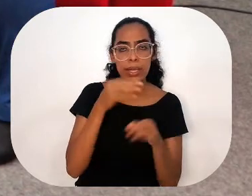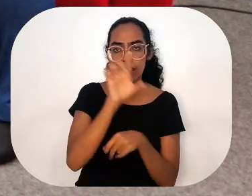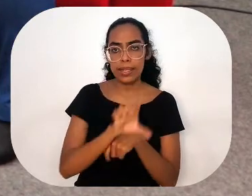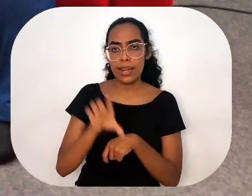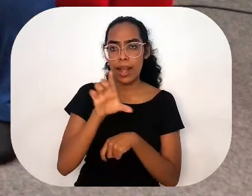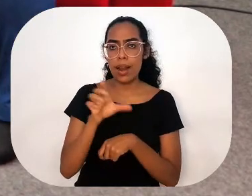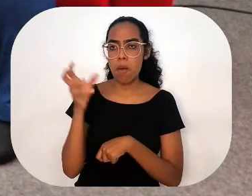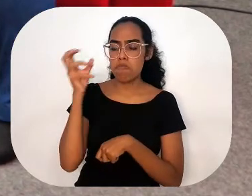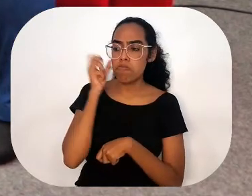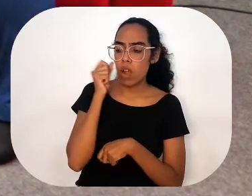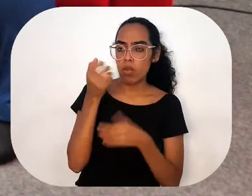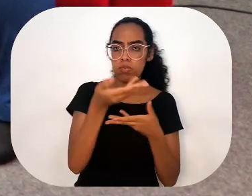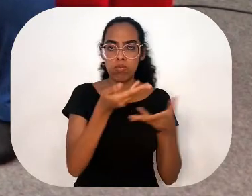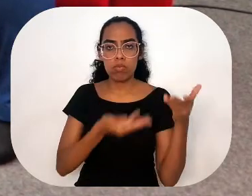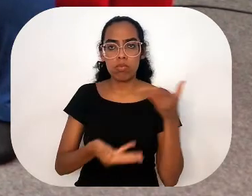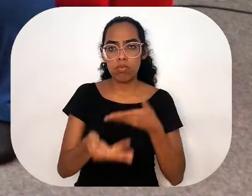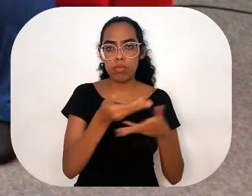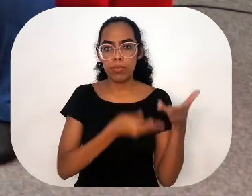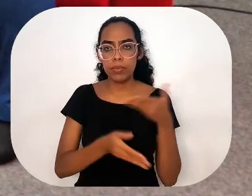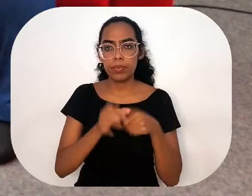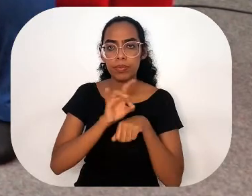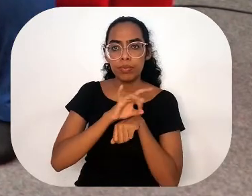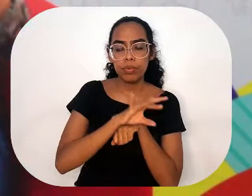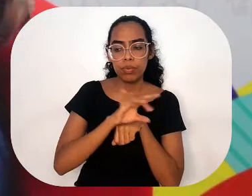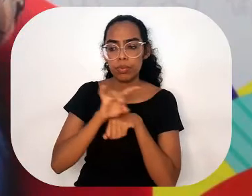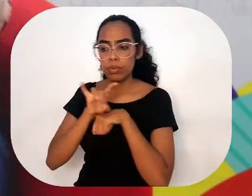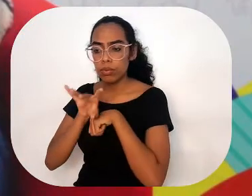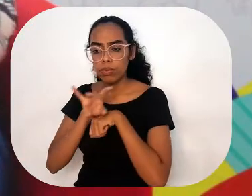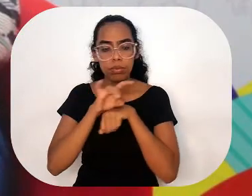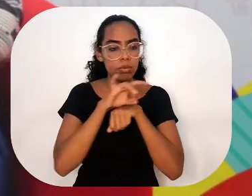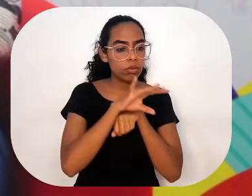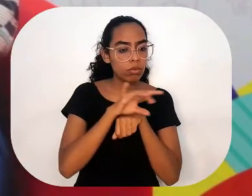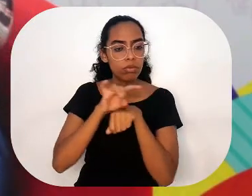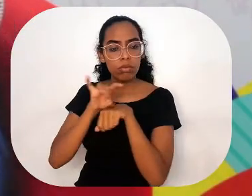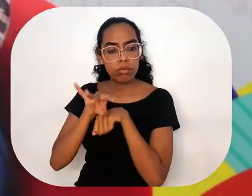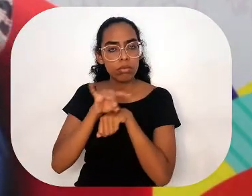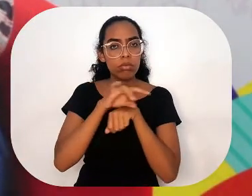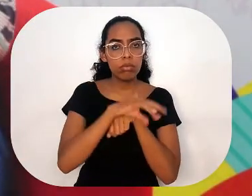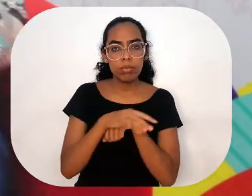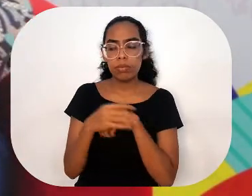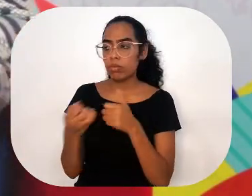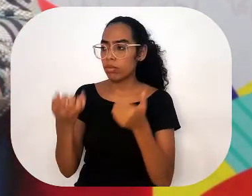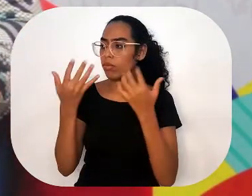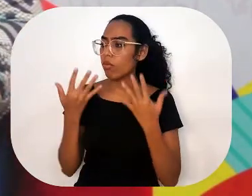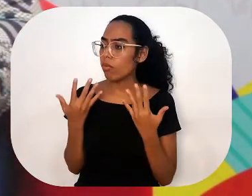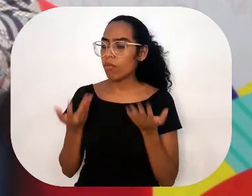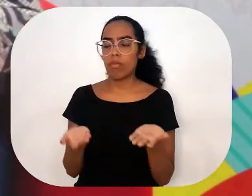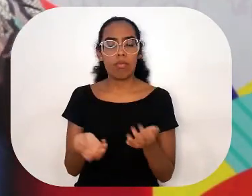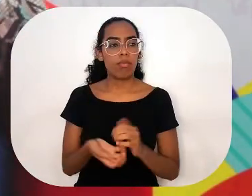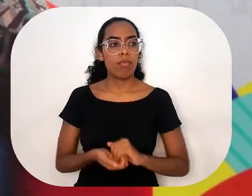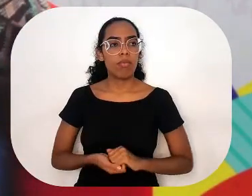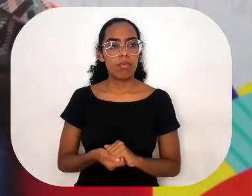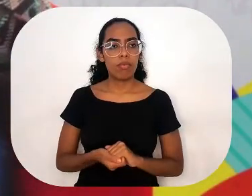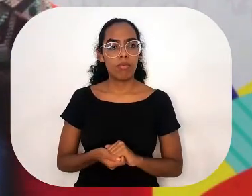eu escutava muito os dois né é o que cada um de cada área tinha contribuir com o que eu tava fazendo